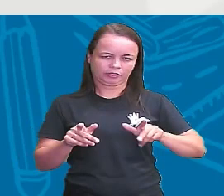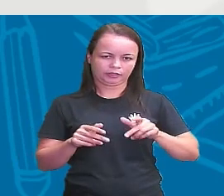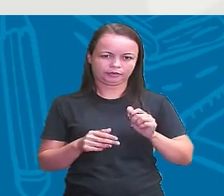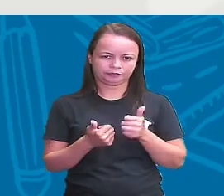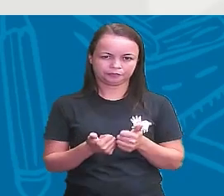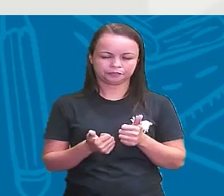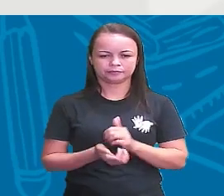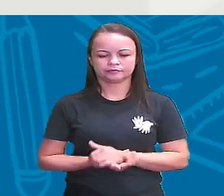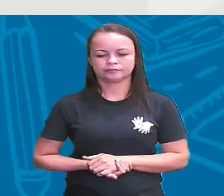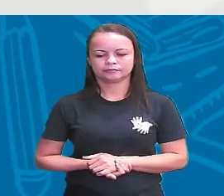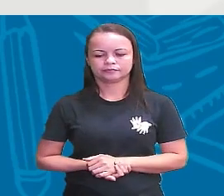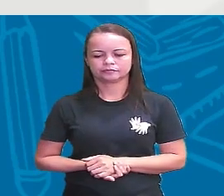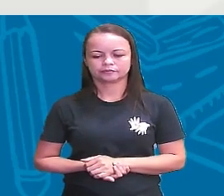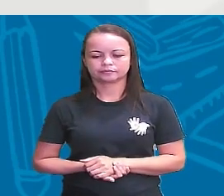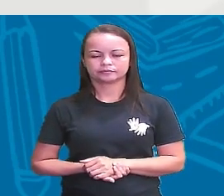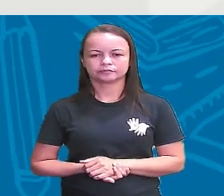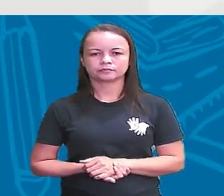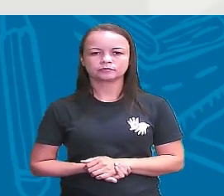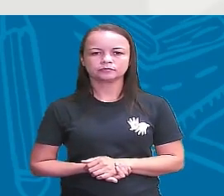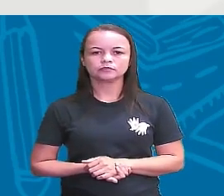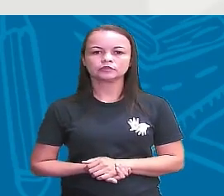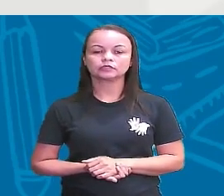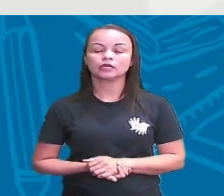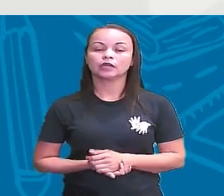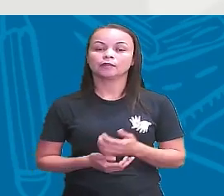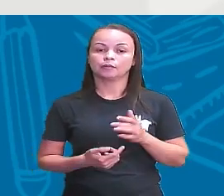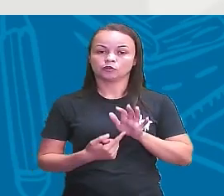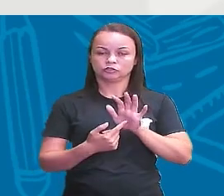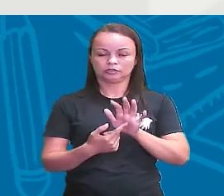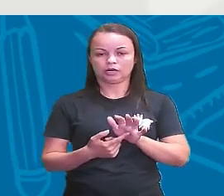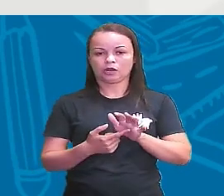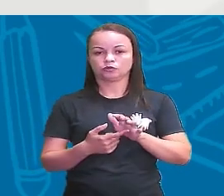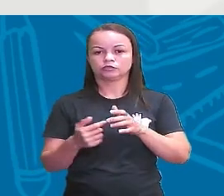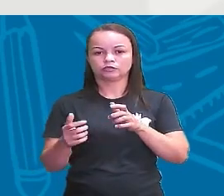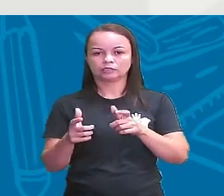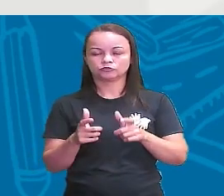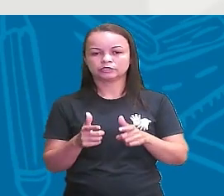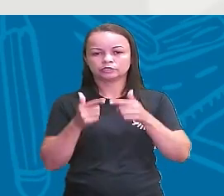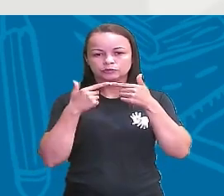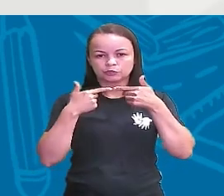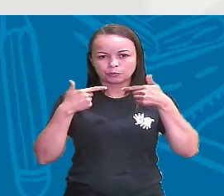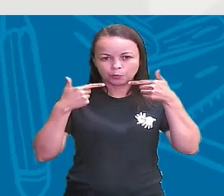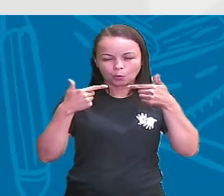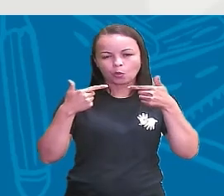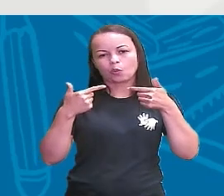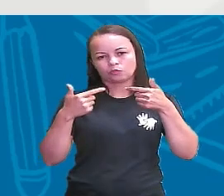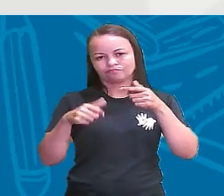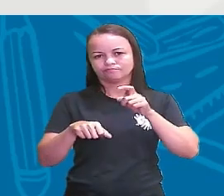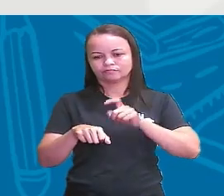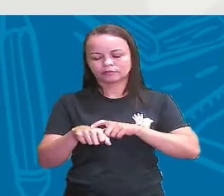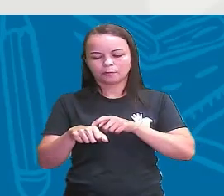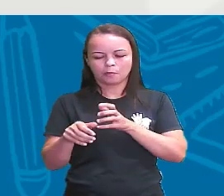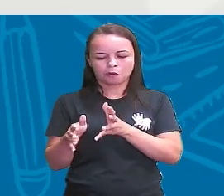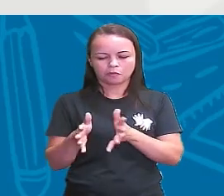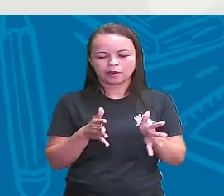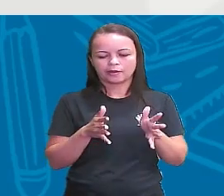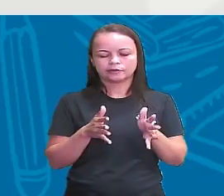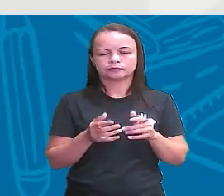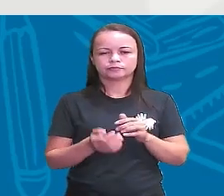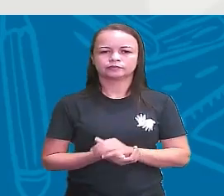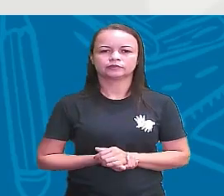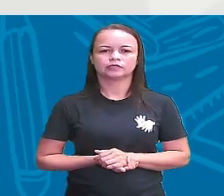bom? Para indicar estados físicos e de humor temporário,